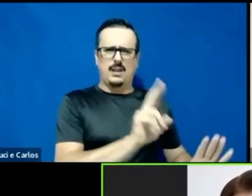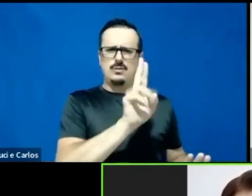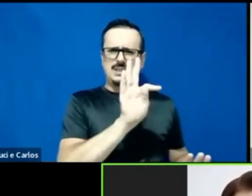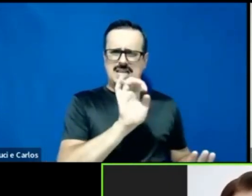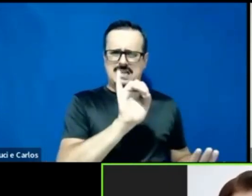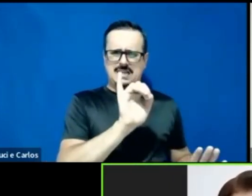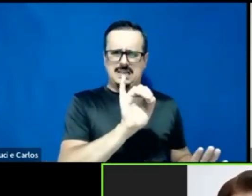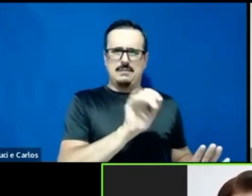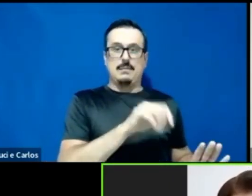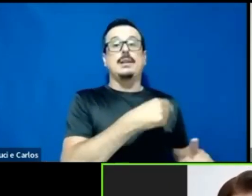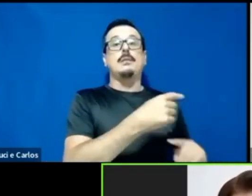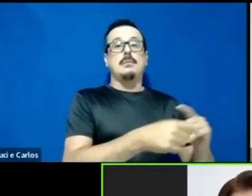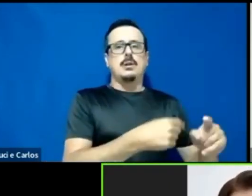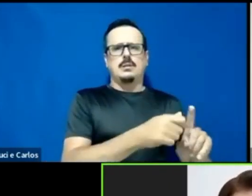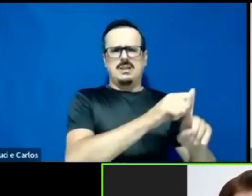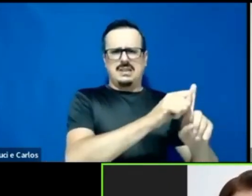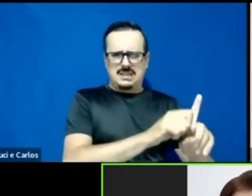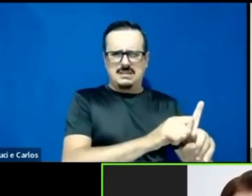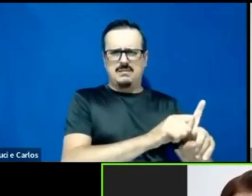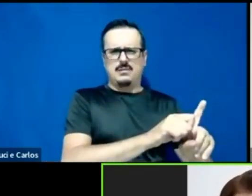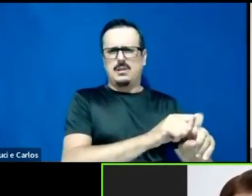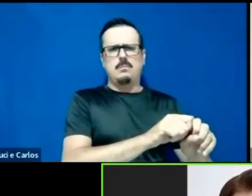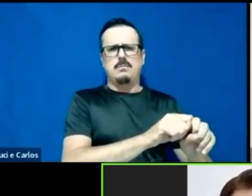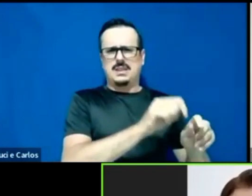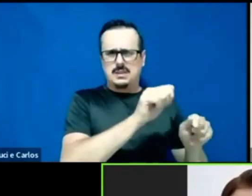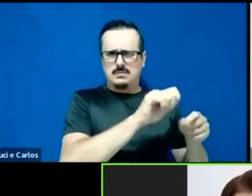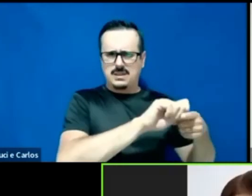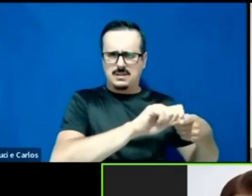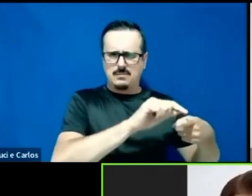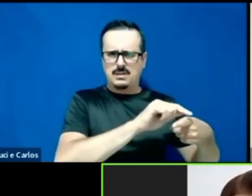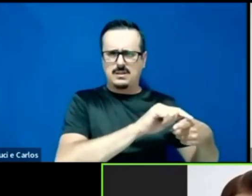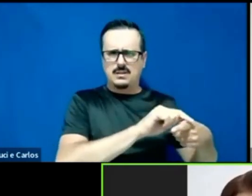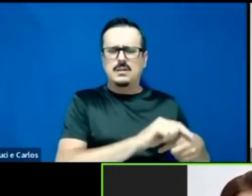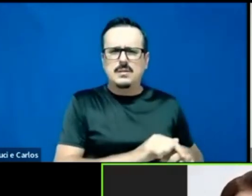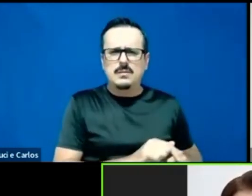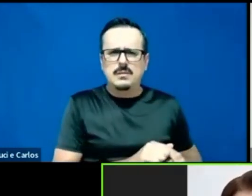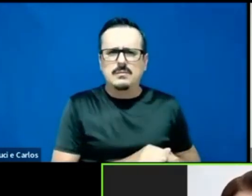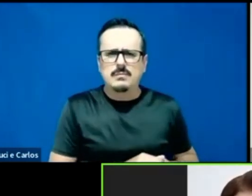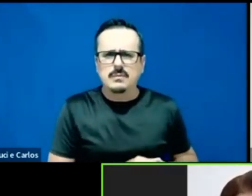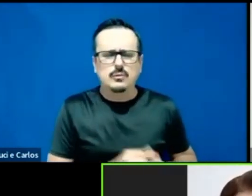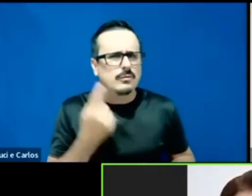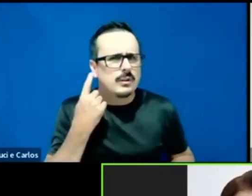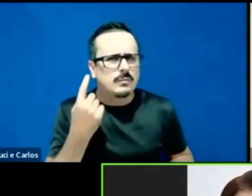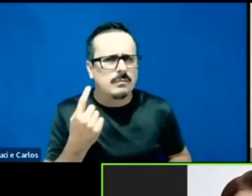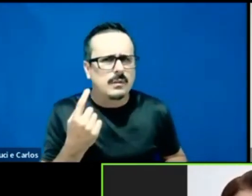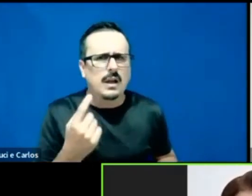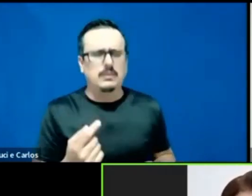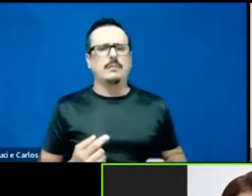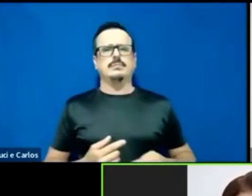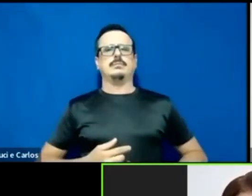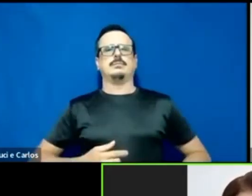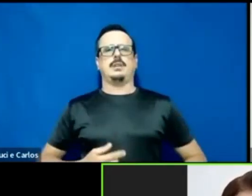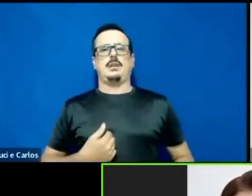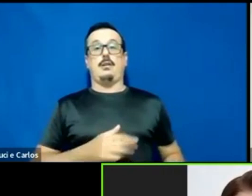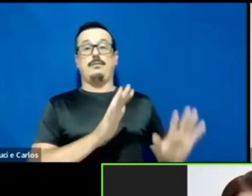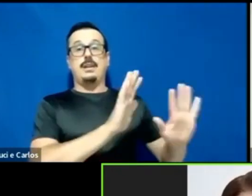aconteceu. Eu fiquei apenas menos de 24 horas na UTI. A minha cirurgia foi na